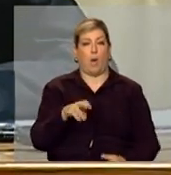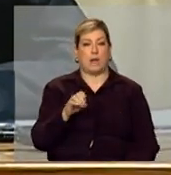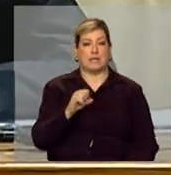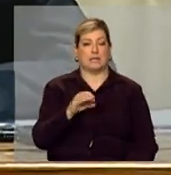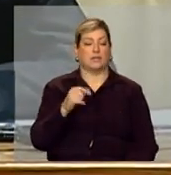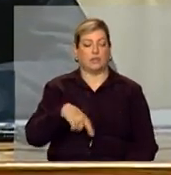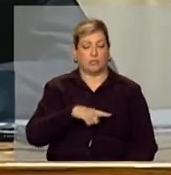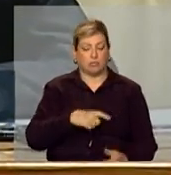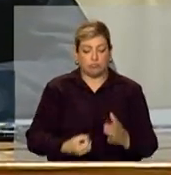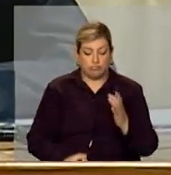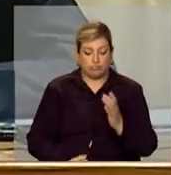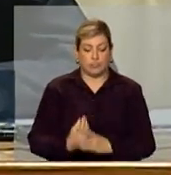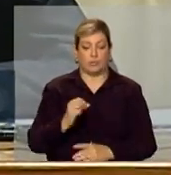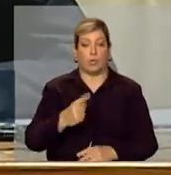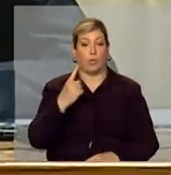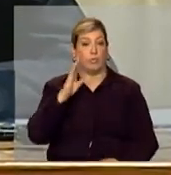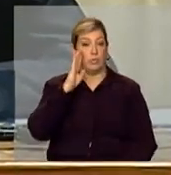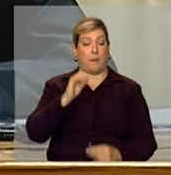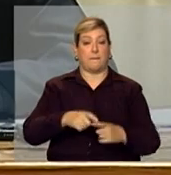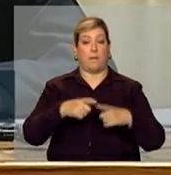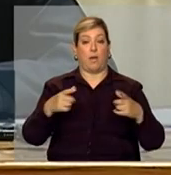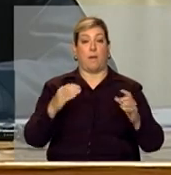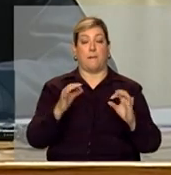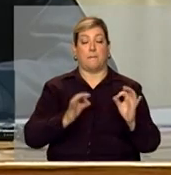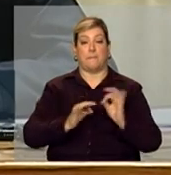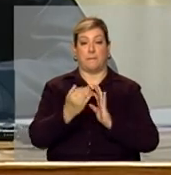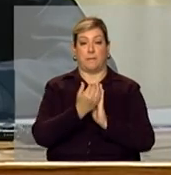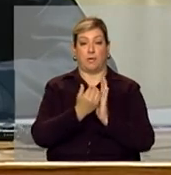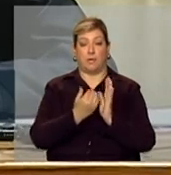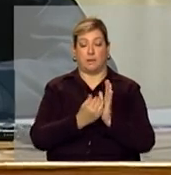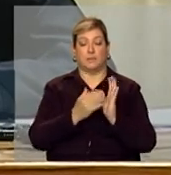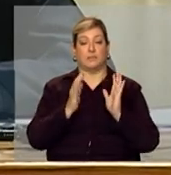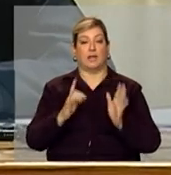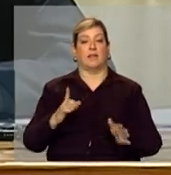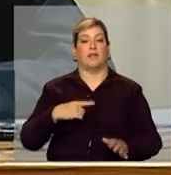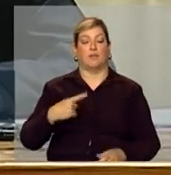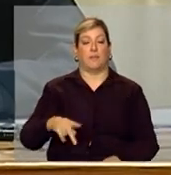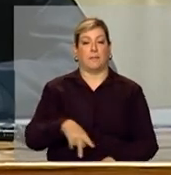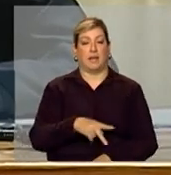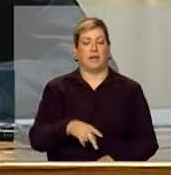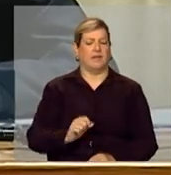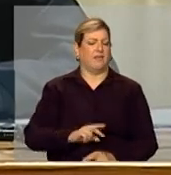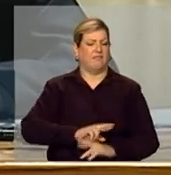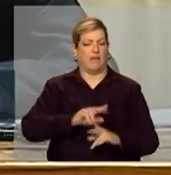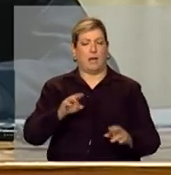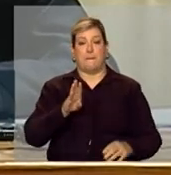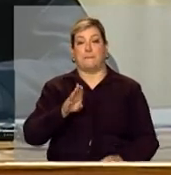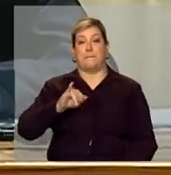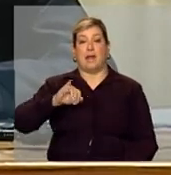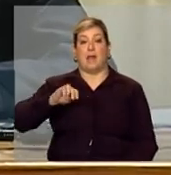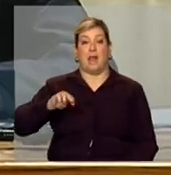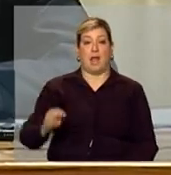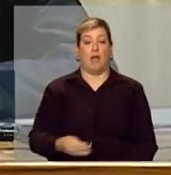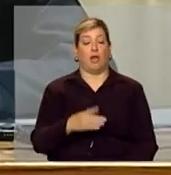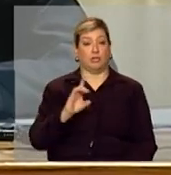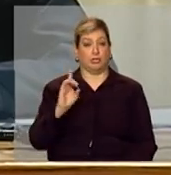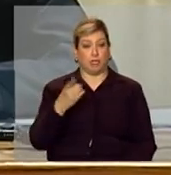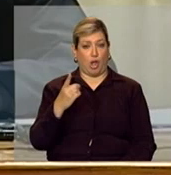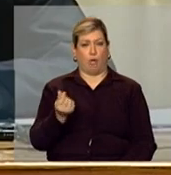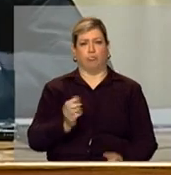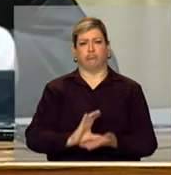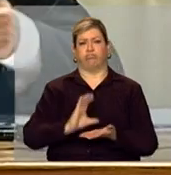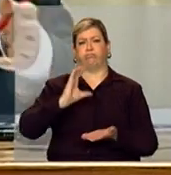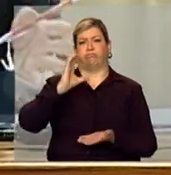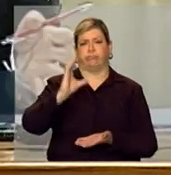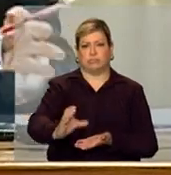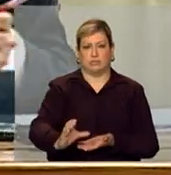lançando um dos maiores programas e concessões que já houve no país são vários bilhões de Dólares de investimentos